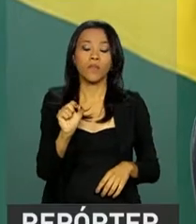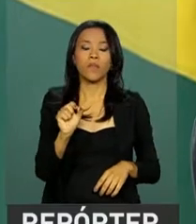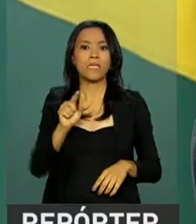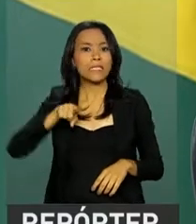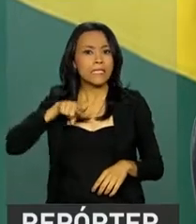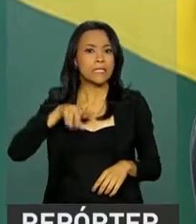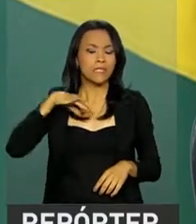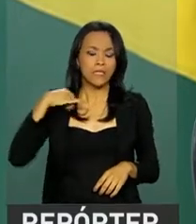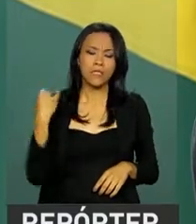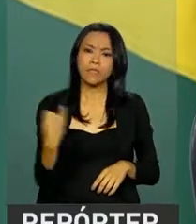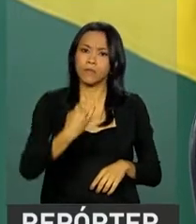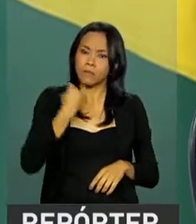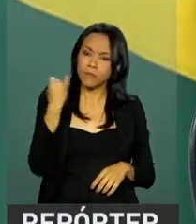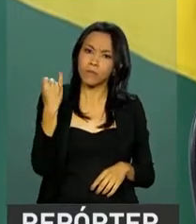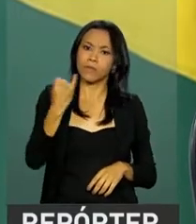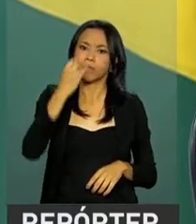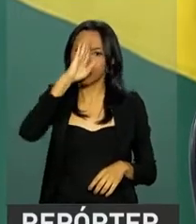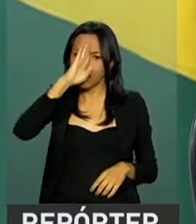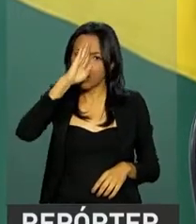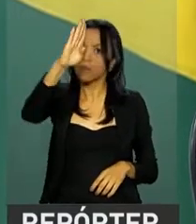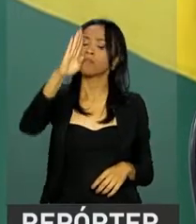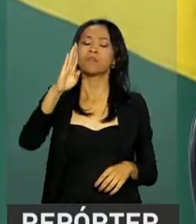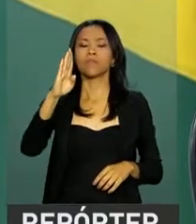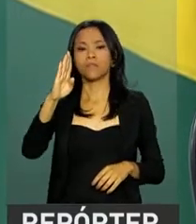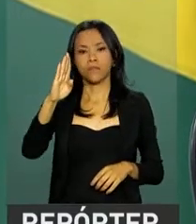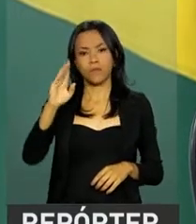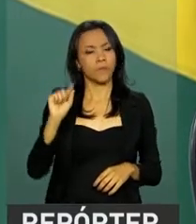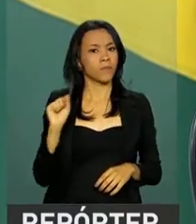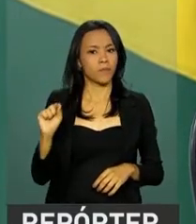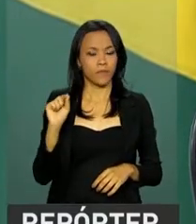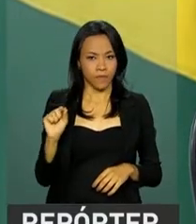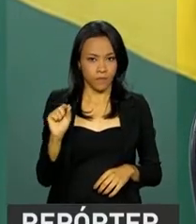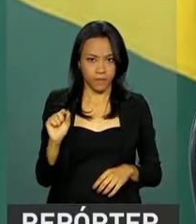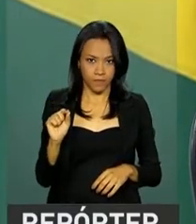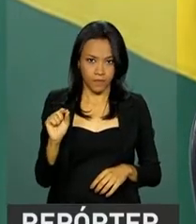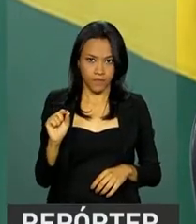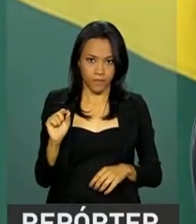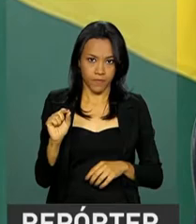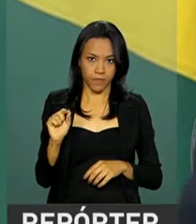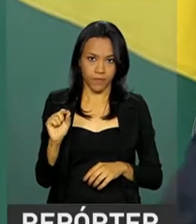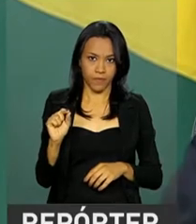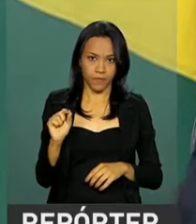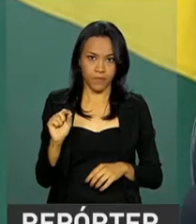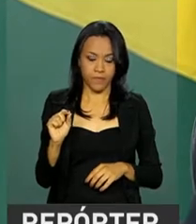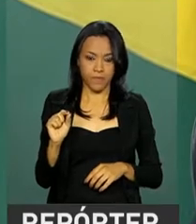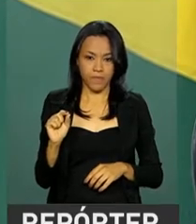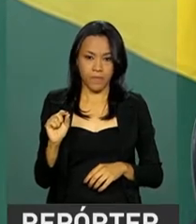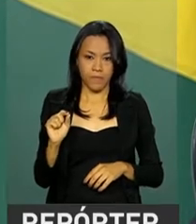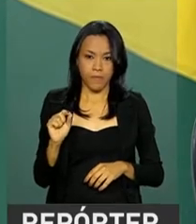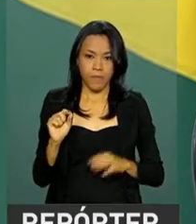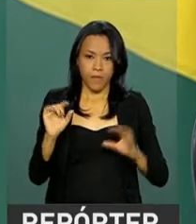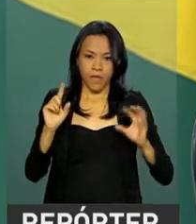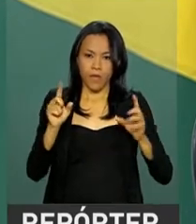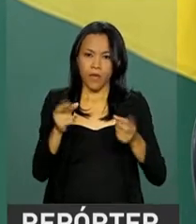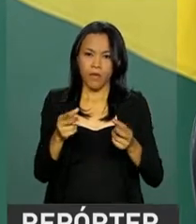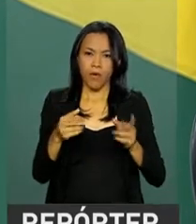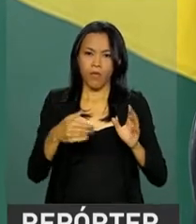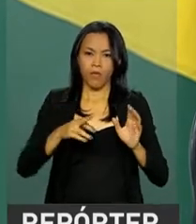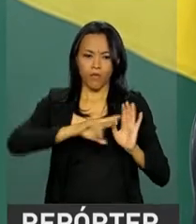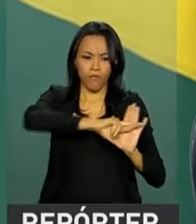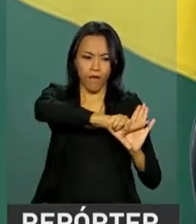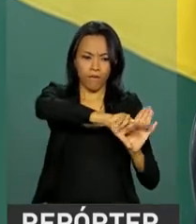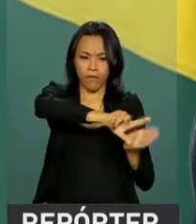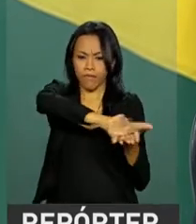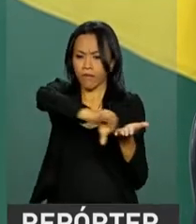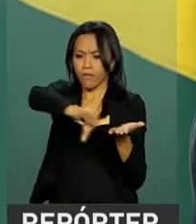importante fundamental a para digamos uma espécie de fecho das reformas